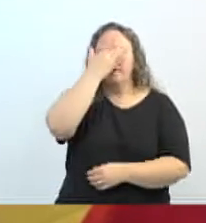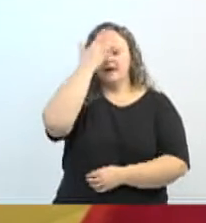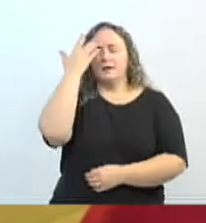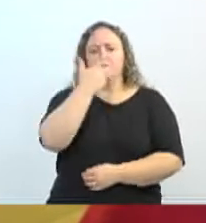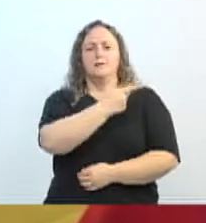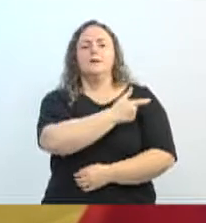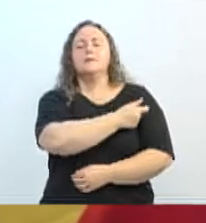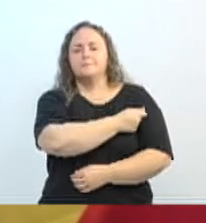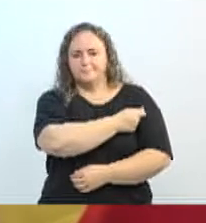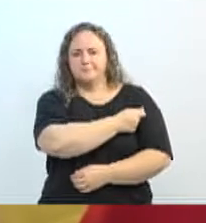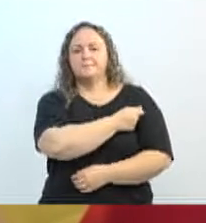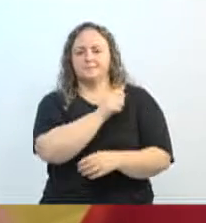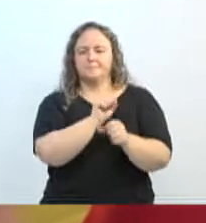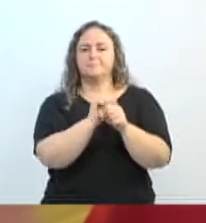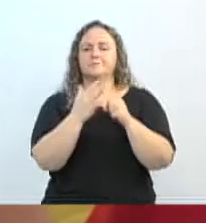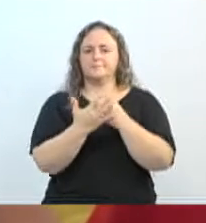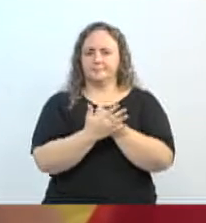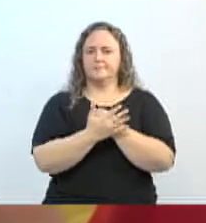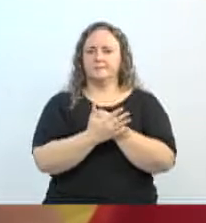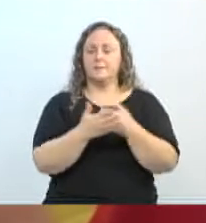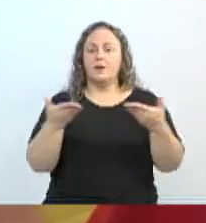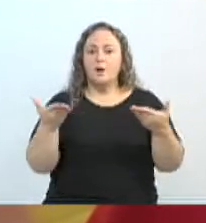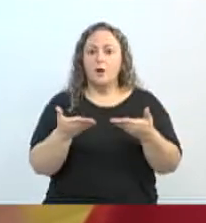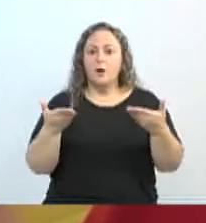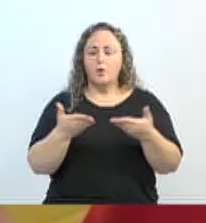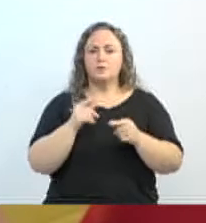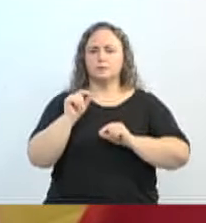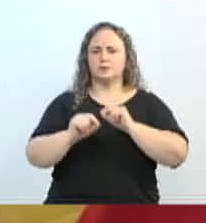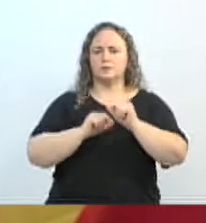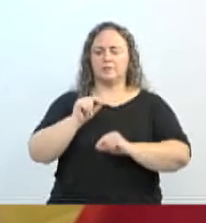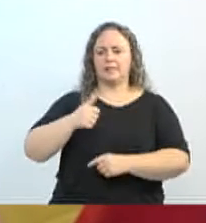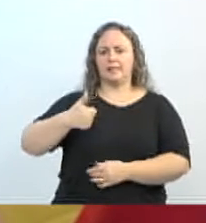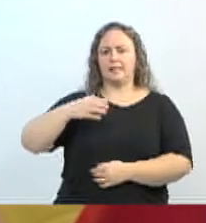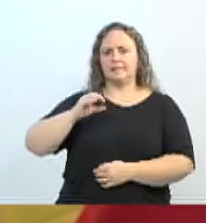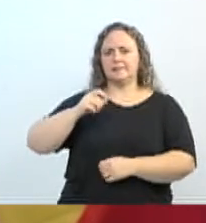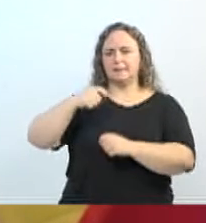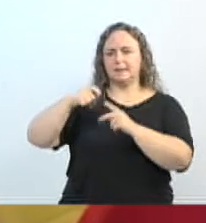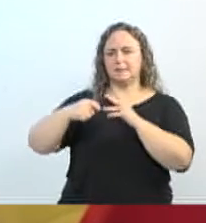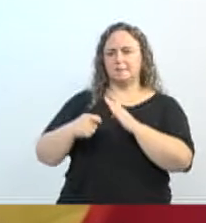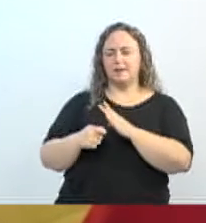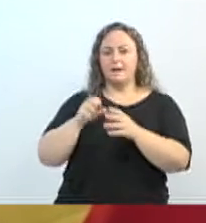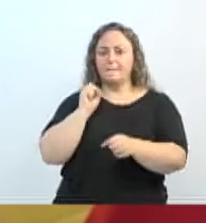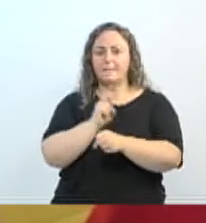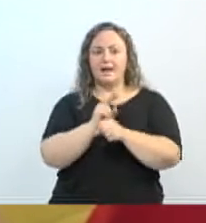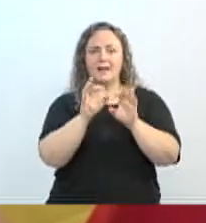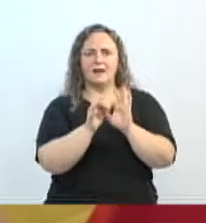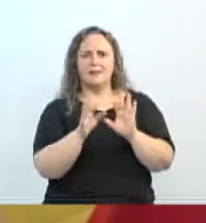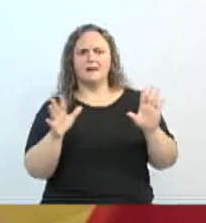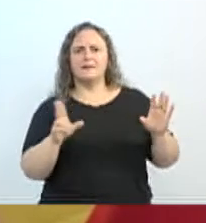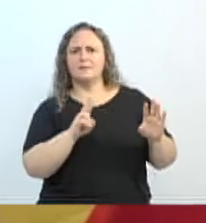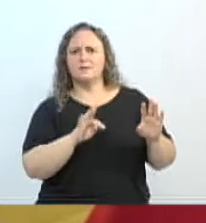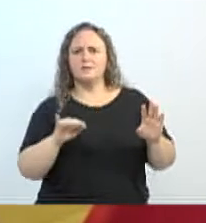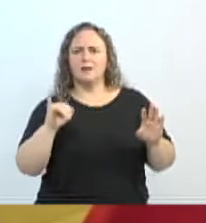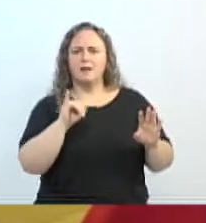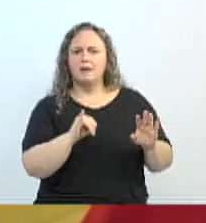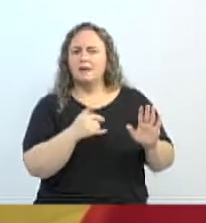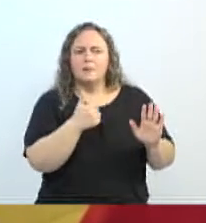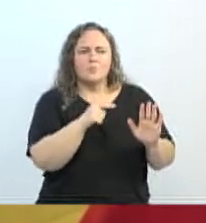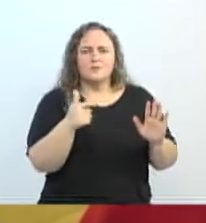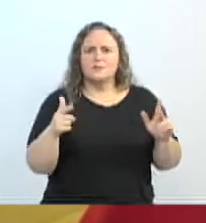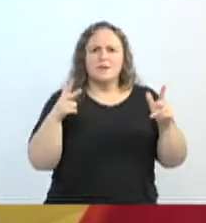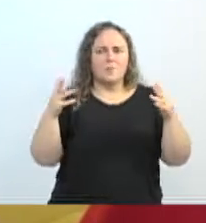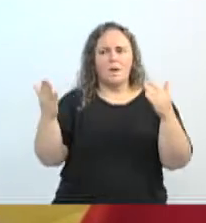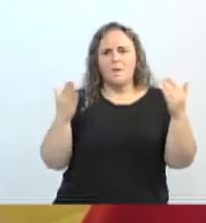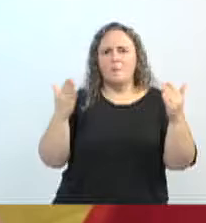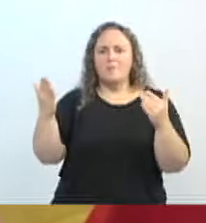estarmos comemorando hoje que nos últimos 10 meses nunca teve tantas vagas de UTI disponíveis, as pessoas